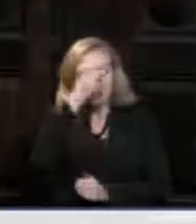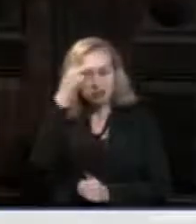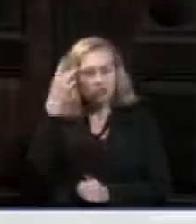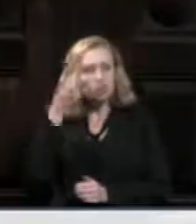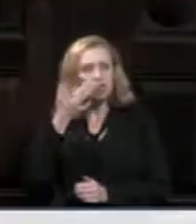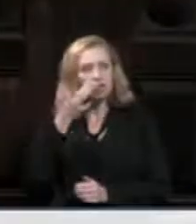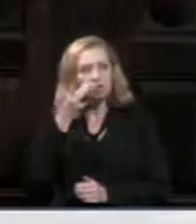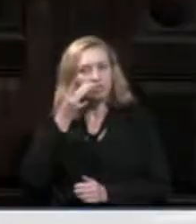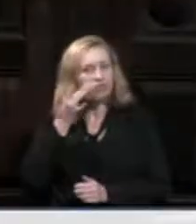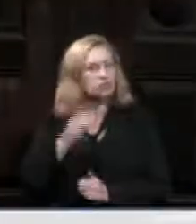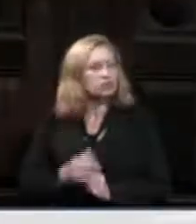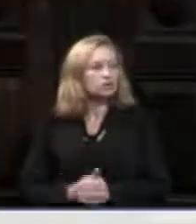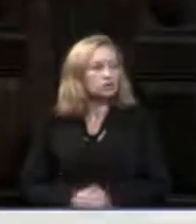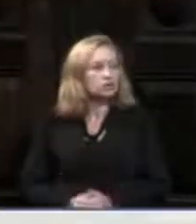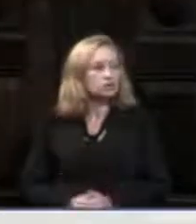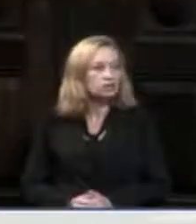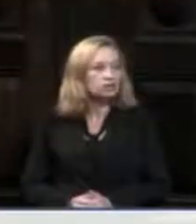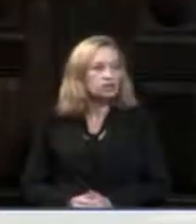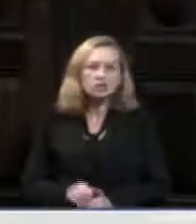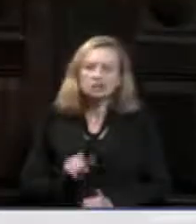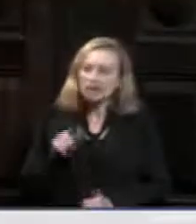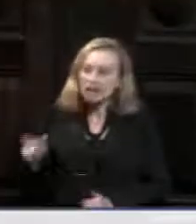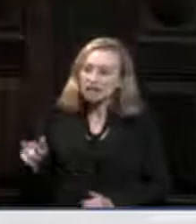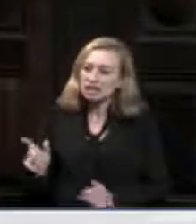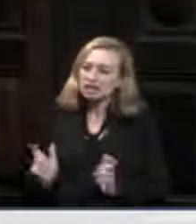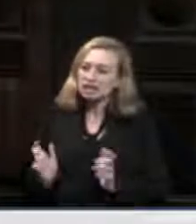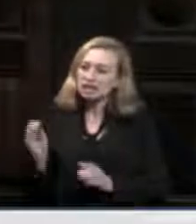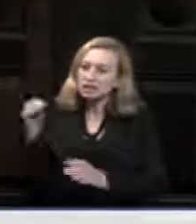humana que está ali naquela comunidade,